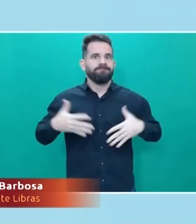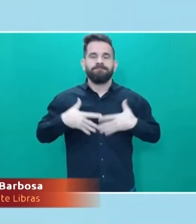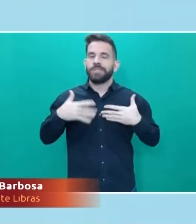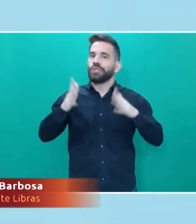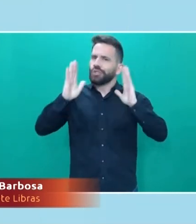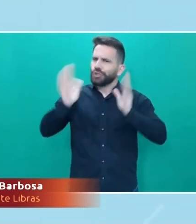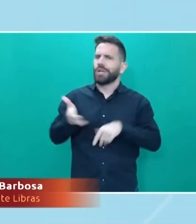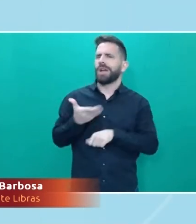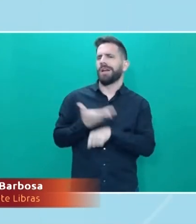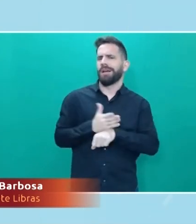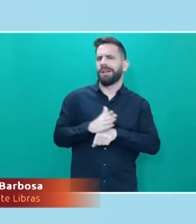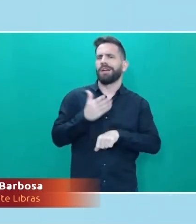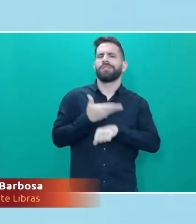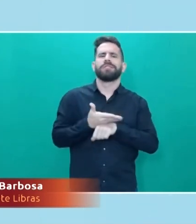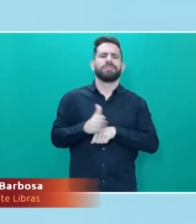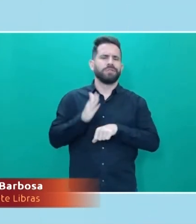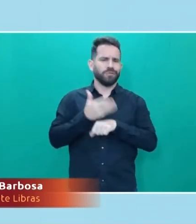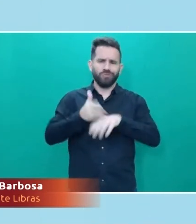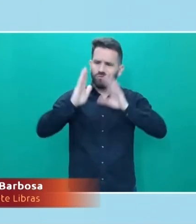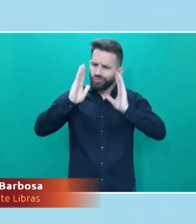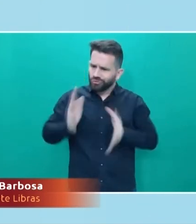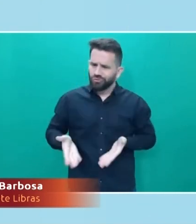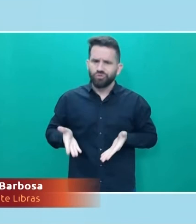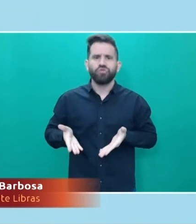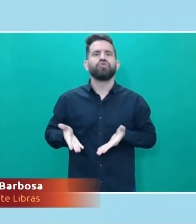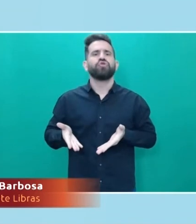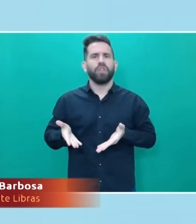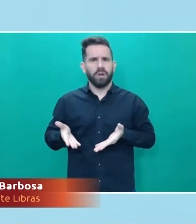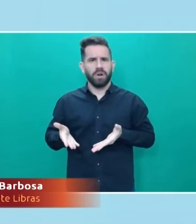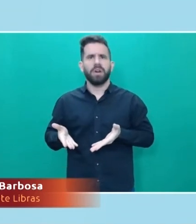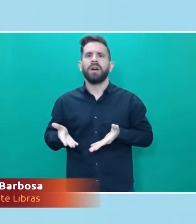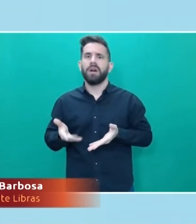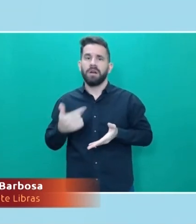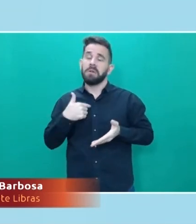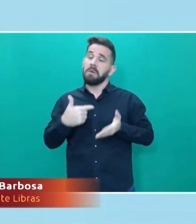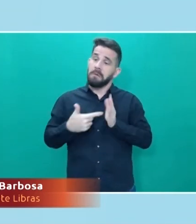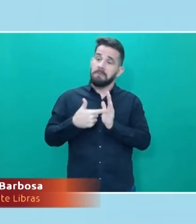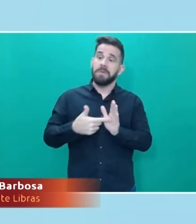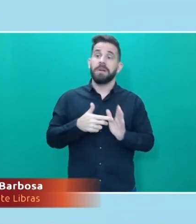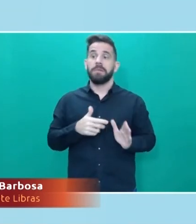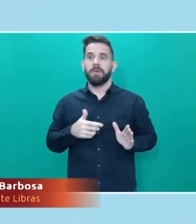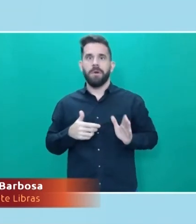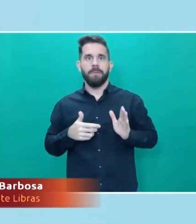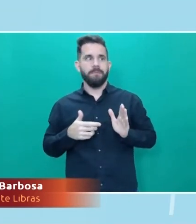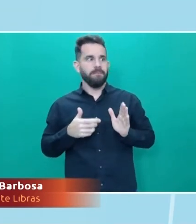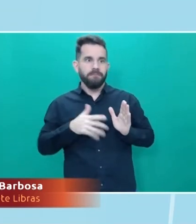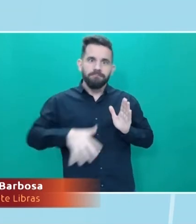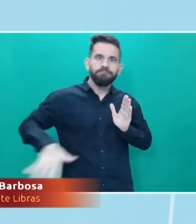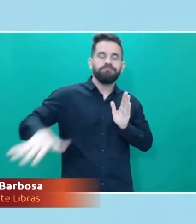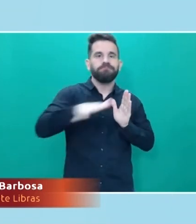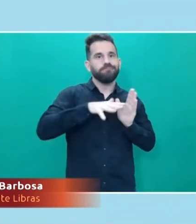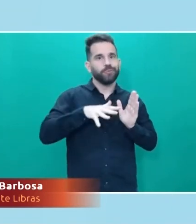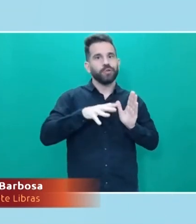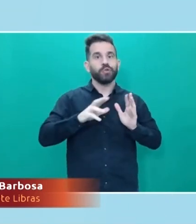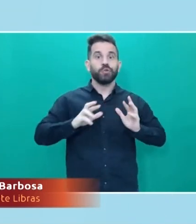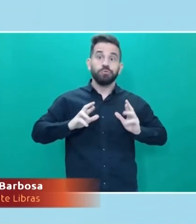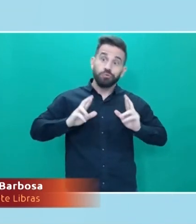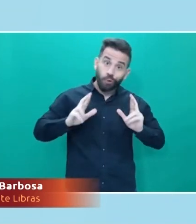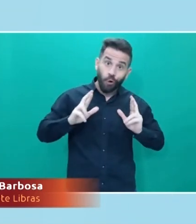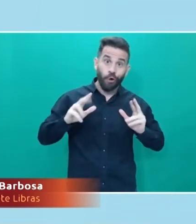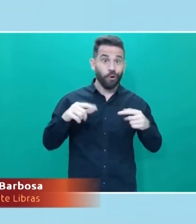muito para depois oferecer esse resultado para a nossa população, né? As pessoas que torcem por